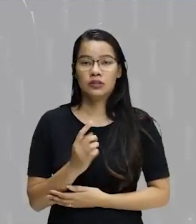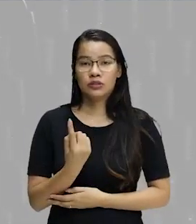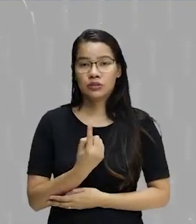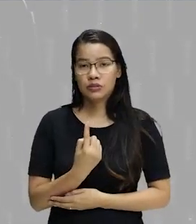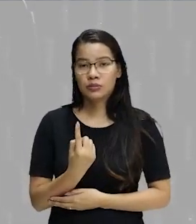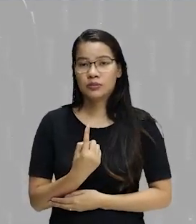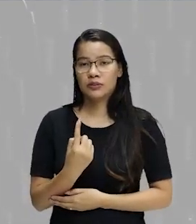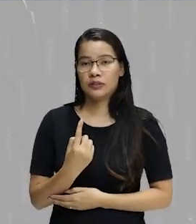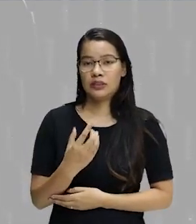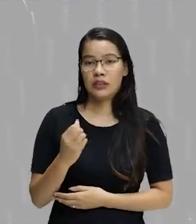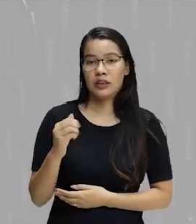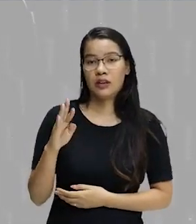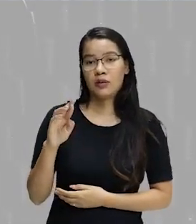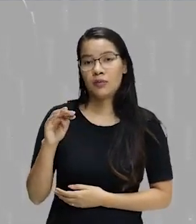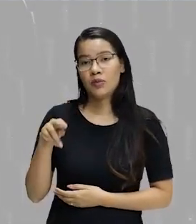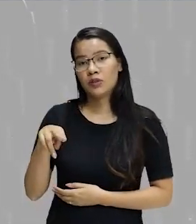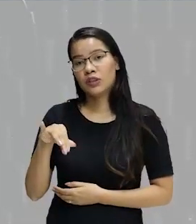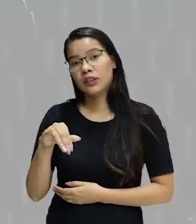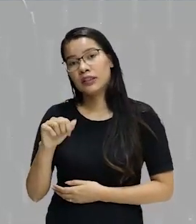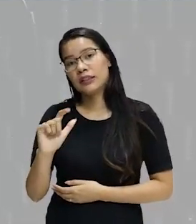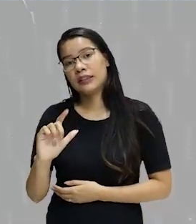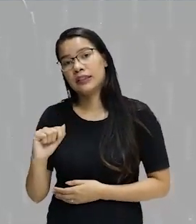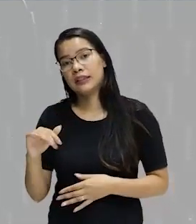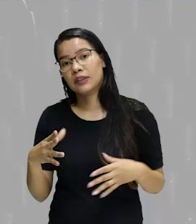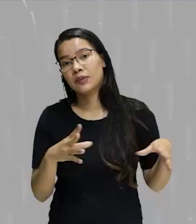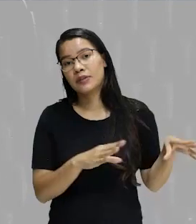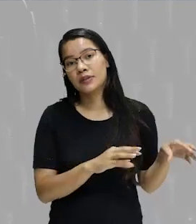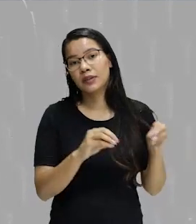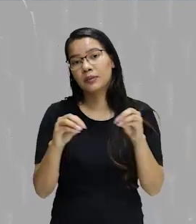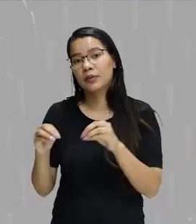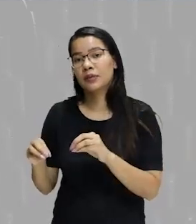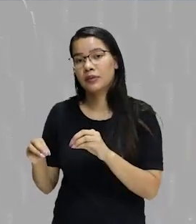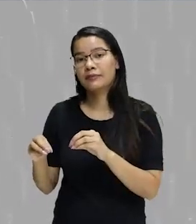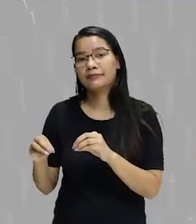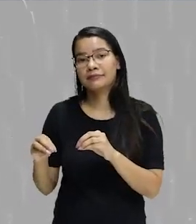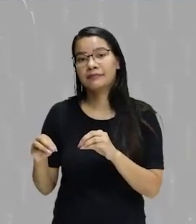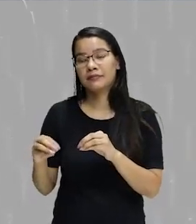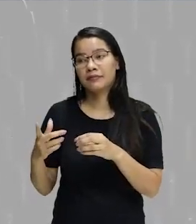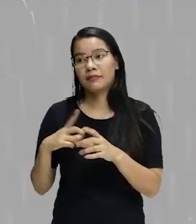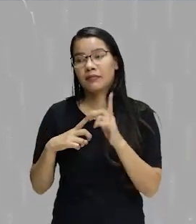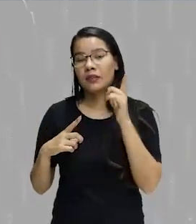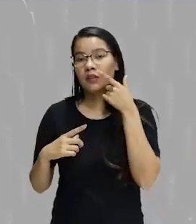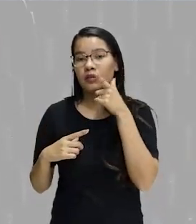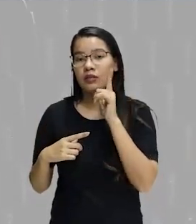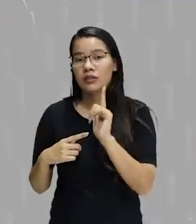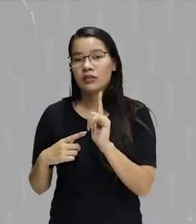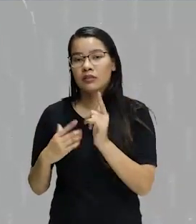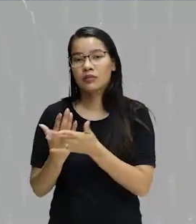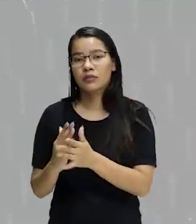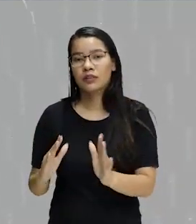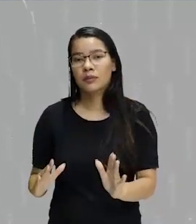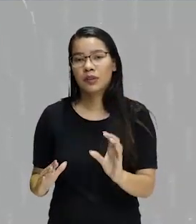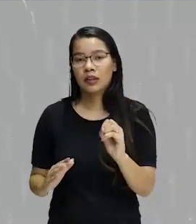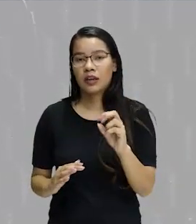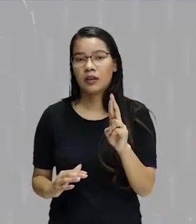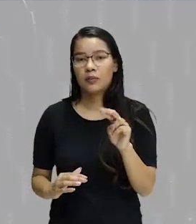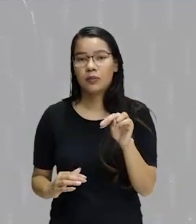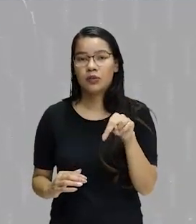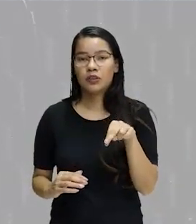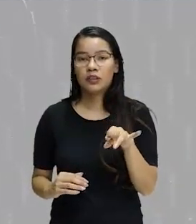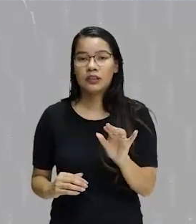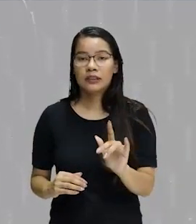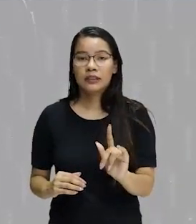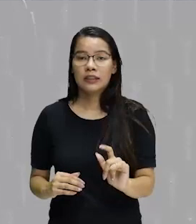uma carbonila. Então, eu saí de uma hidroxila e vou obter, ao final, uma carbonila.